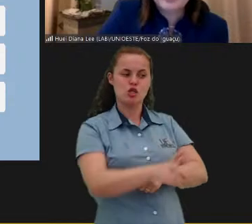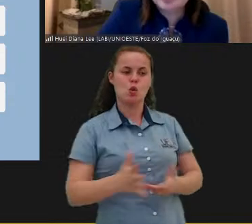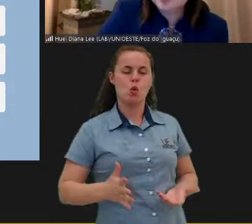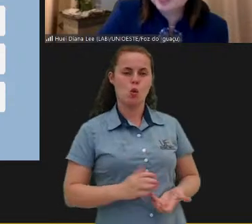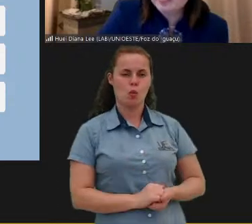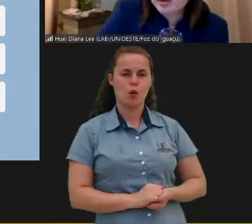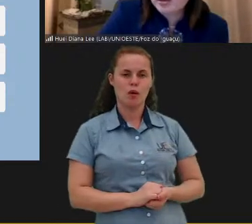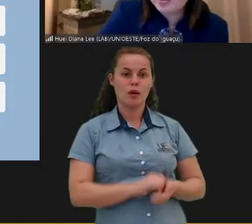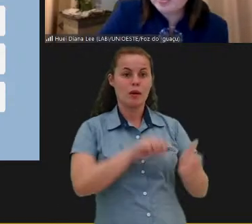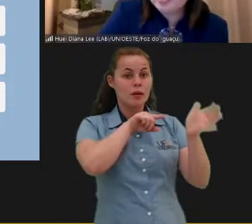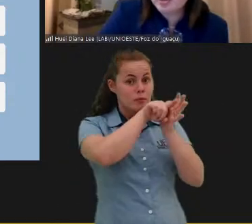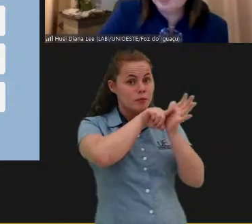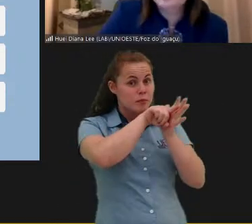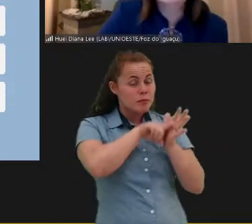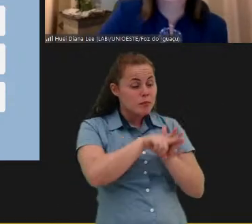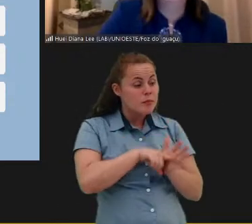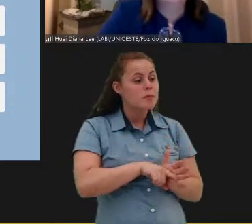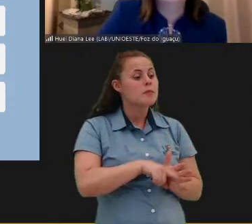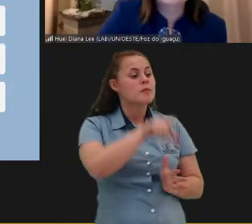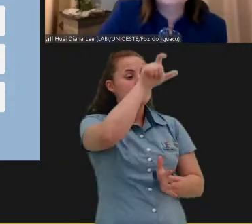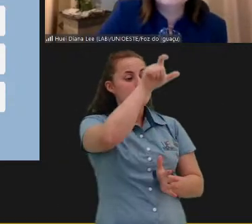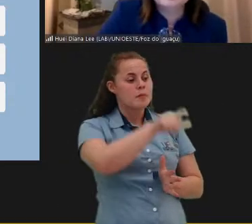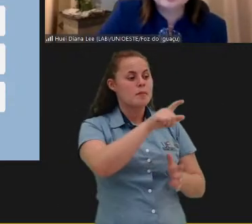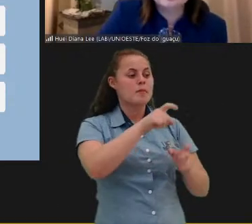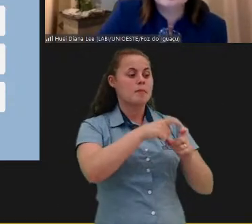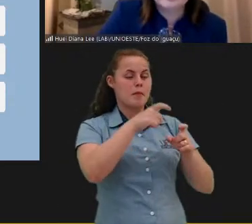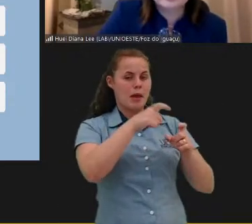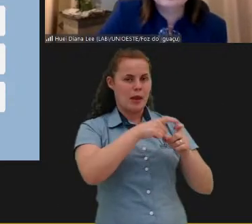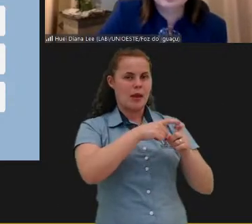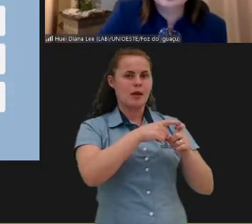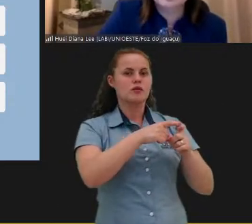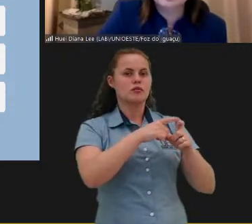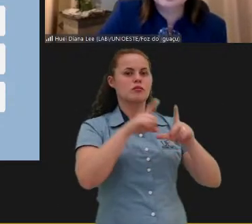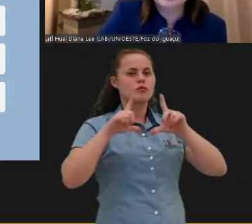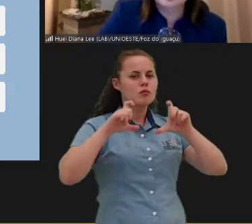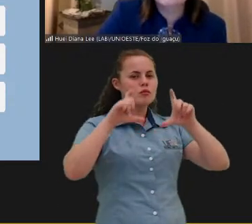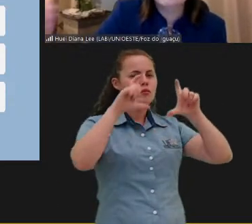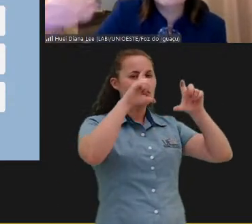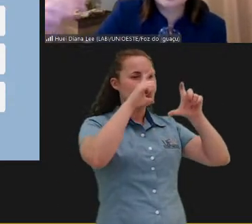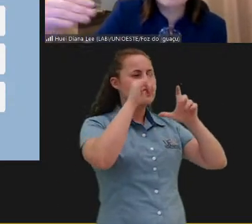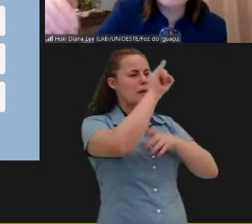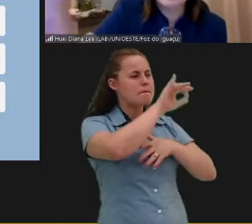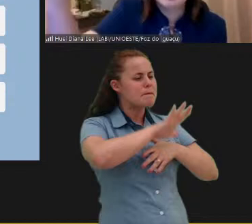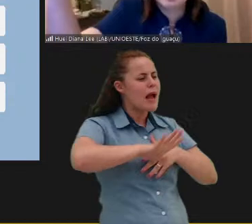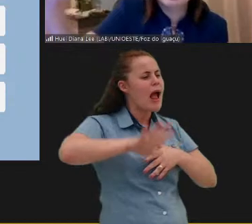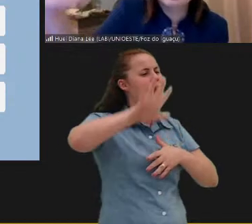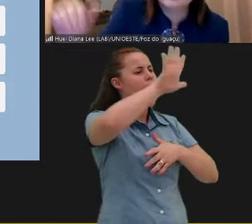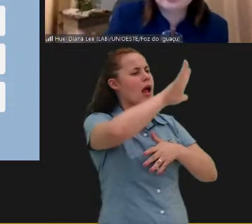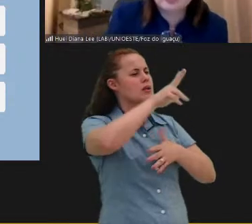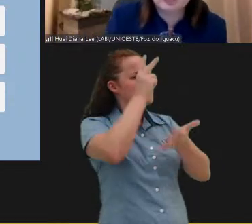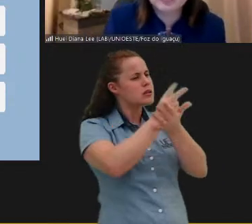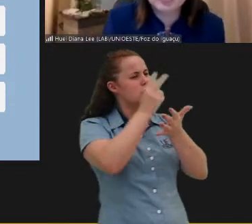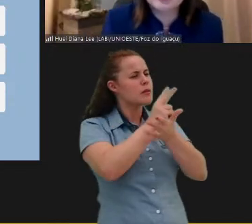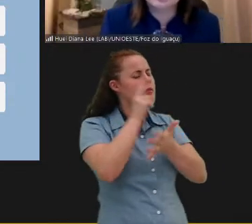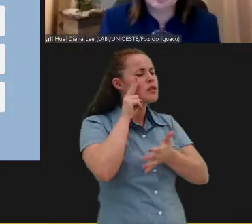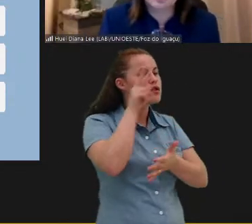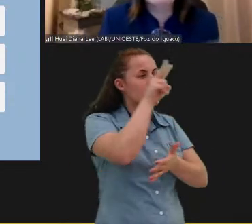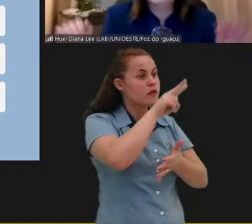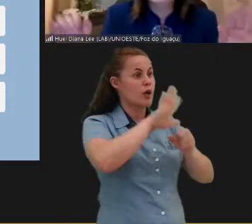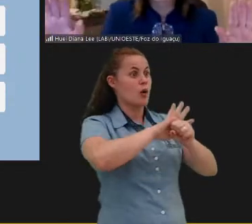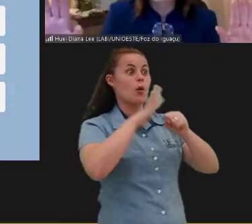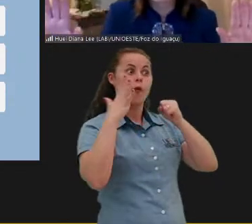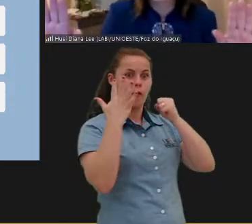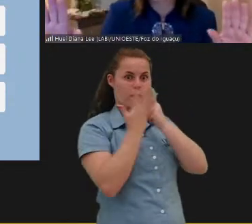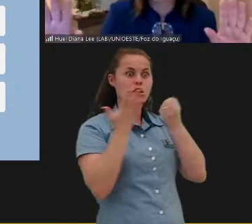Diagnóstico médico por imagens é algo que está muito presente também no nosso dia a dia, a gente vê sempre, agora no caso da